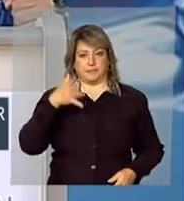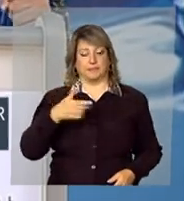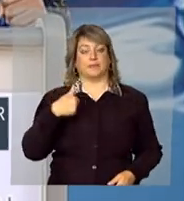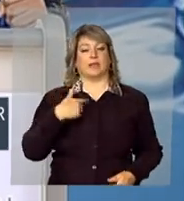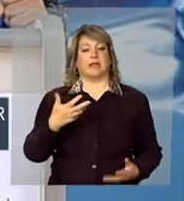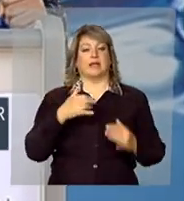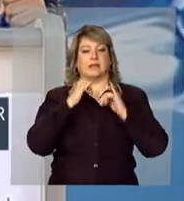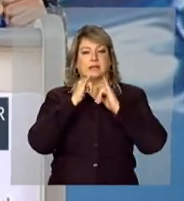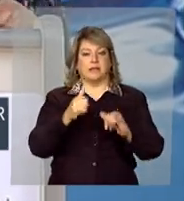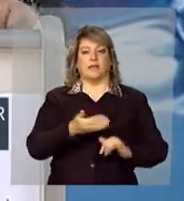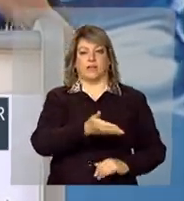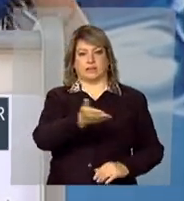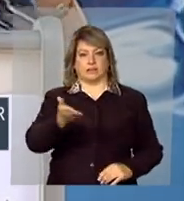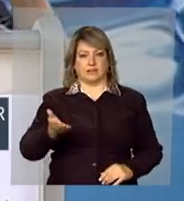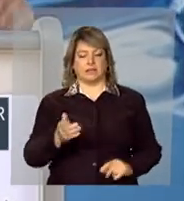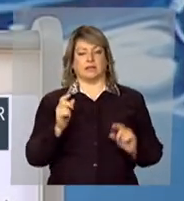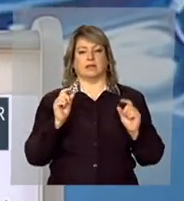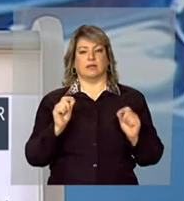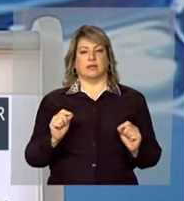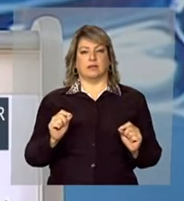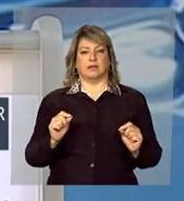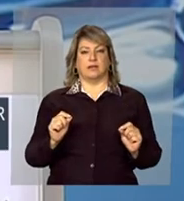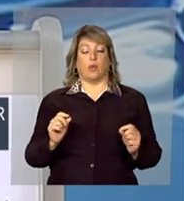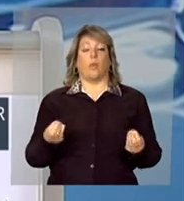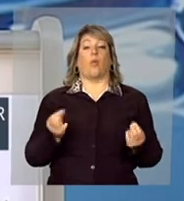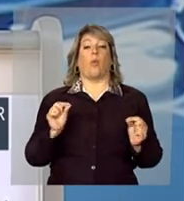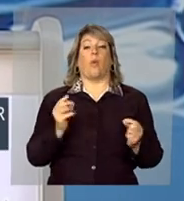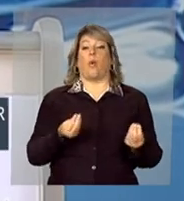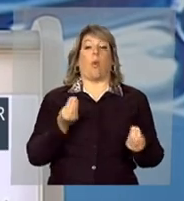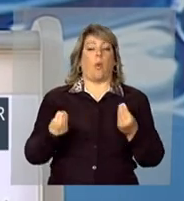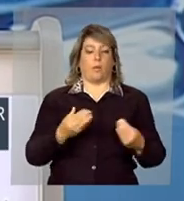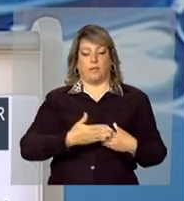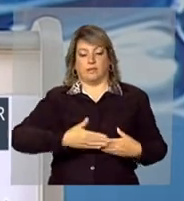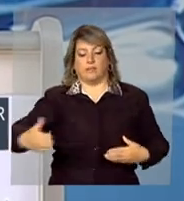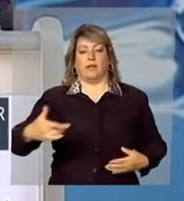dizer para vocês o que, que será 2013.